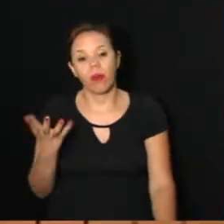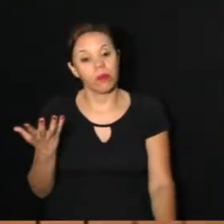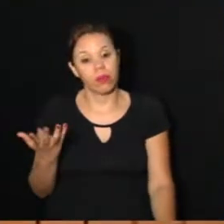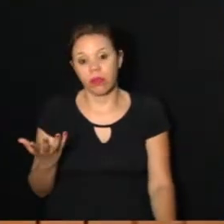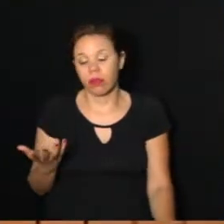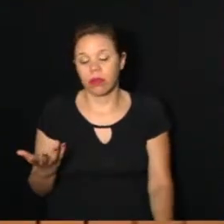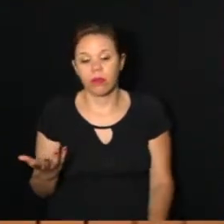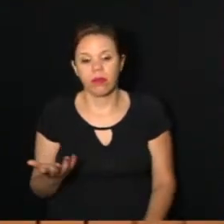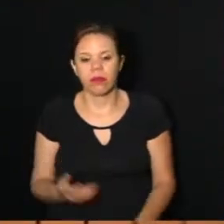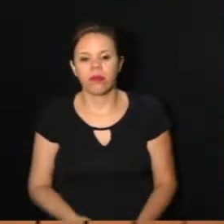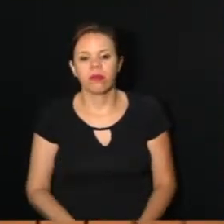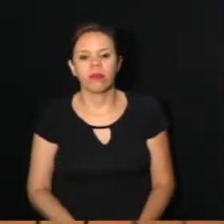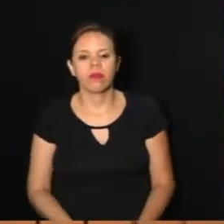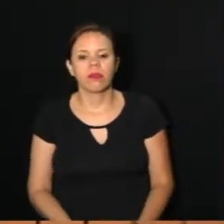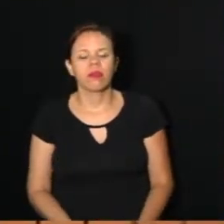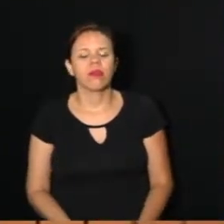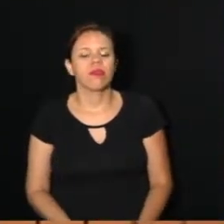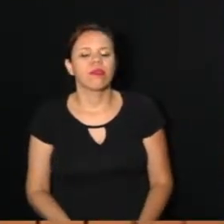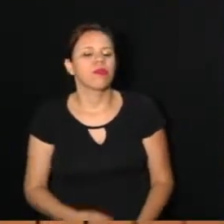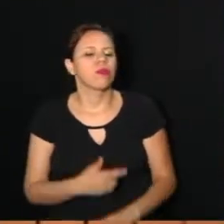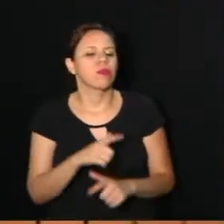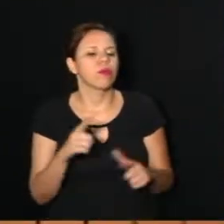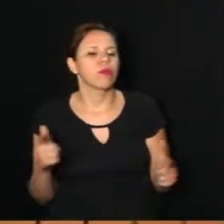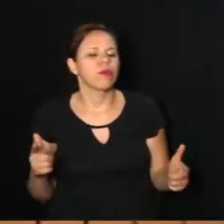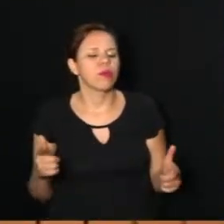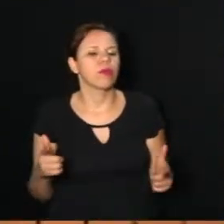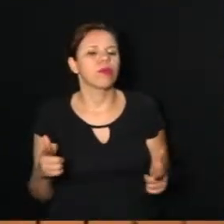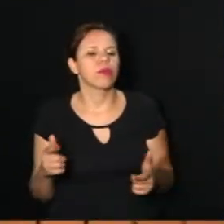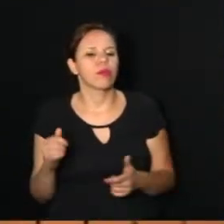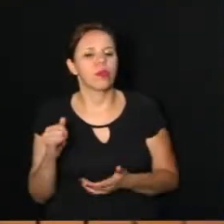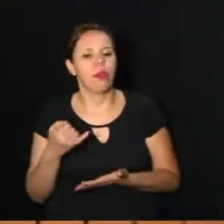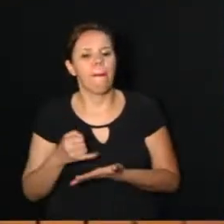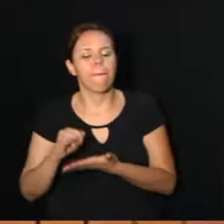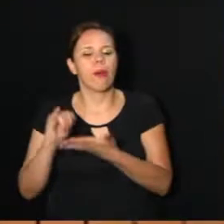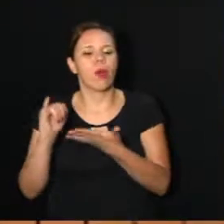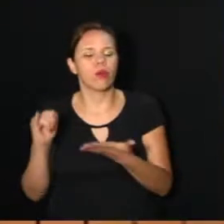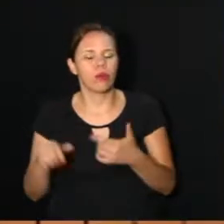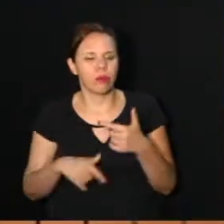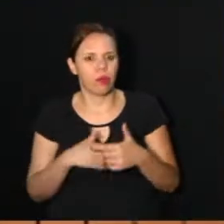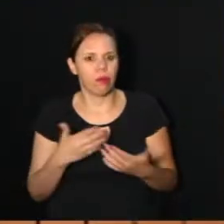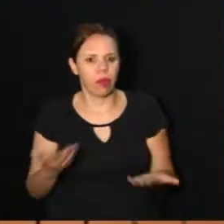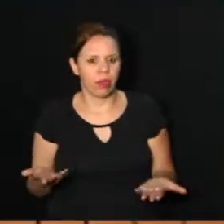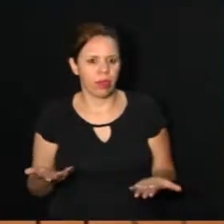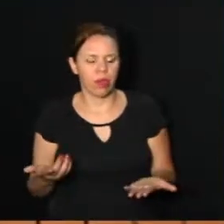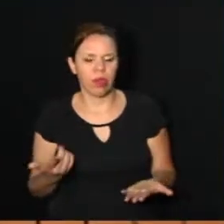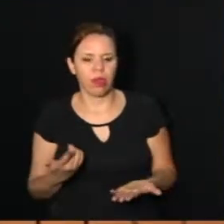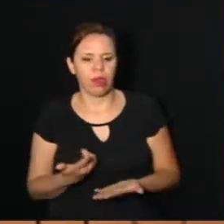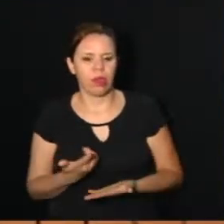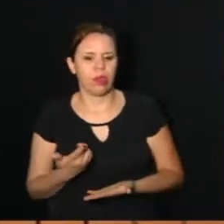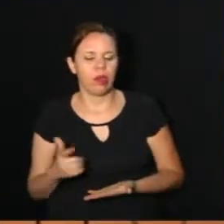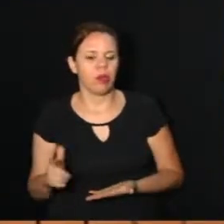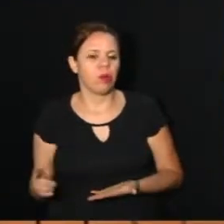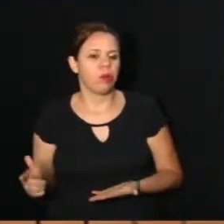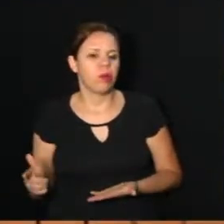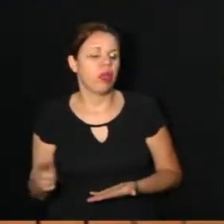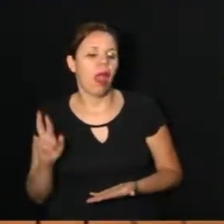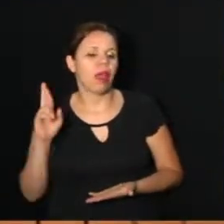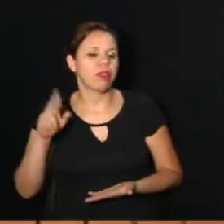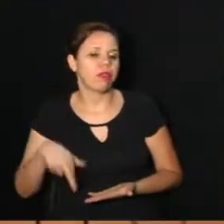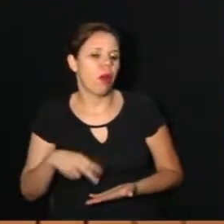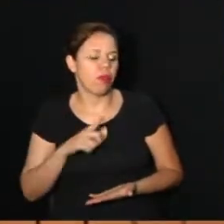não houver, não teremos a cadeia de impostos, não teremos os trabalhos, não há fundamento em ter a gestão